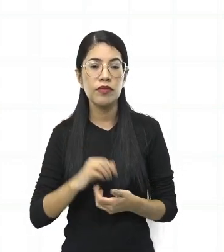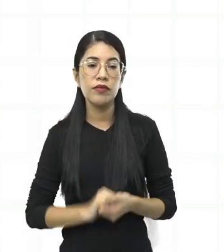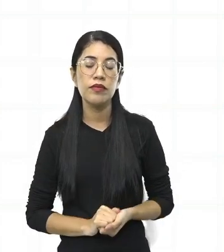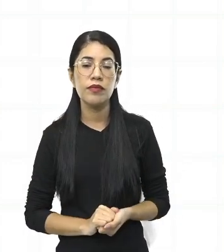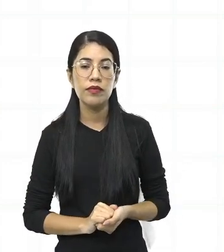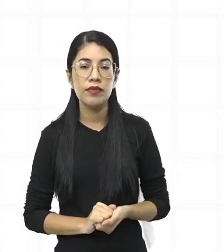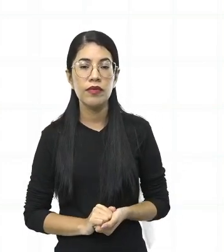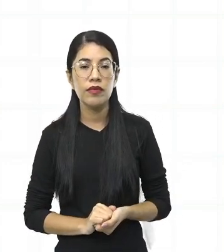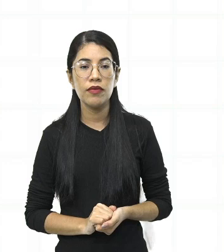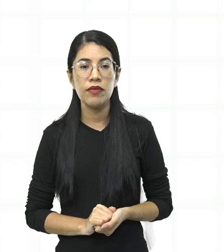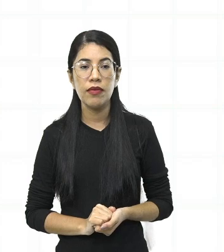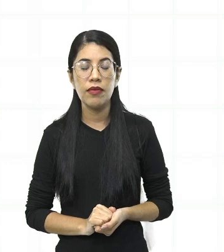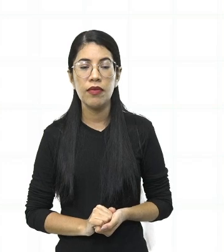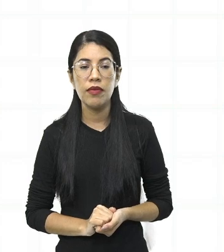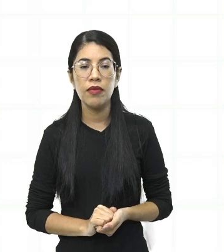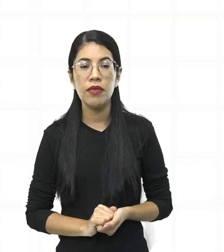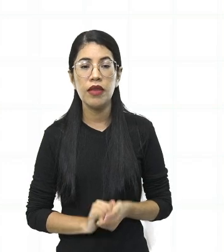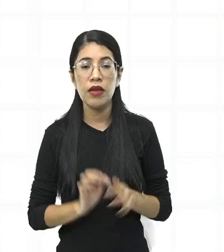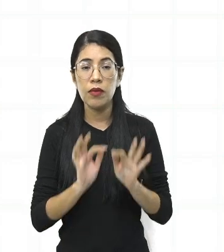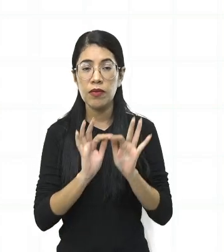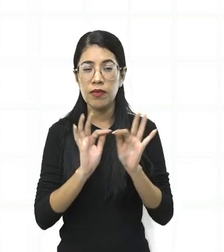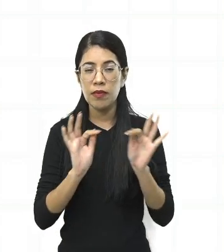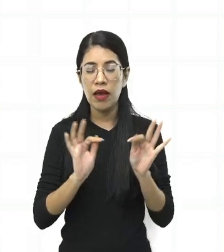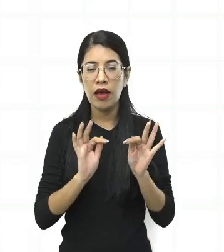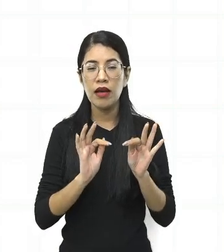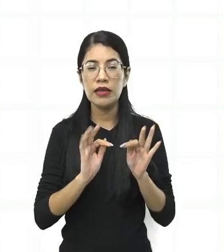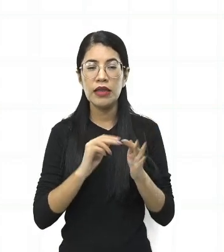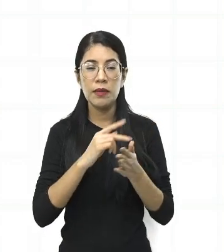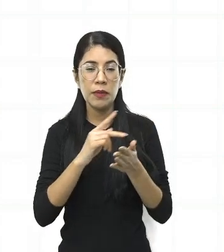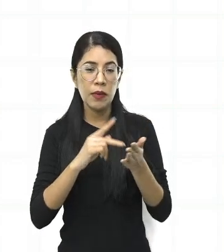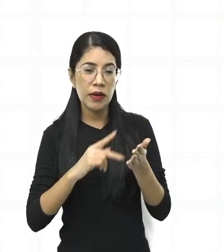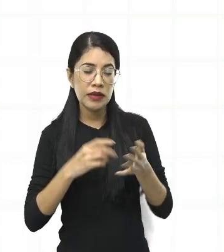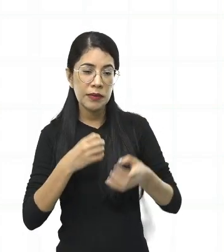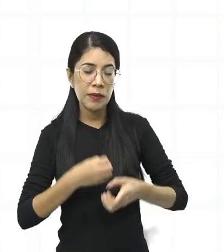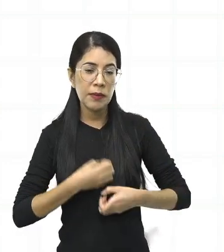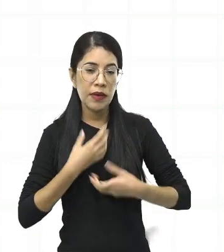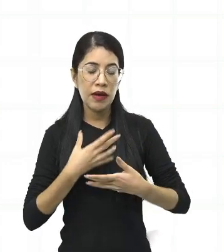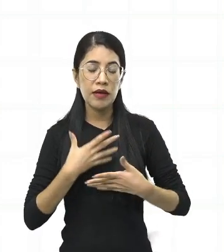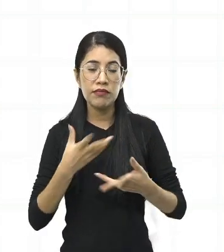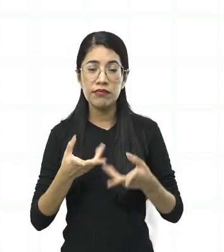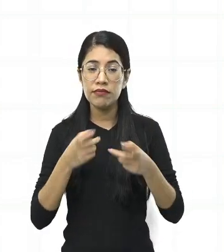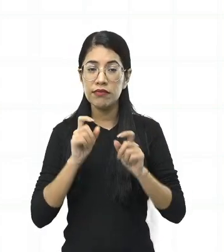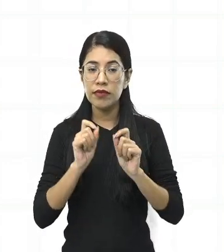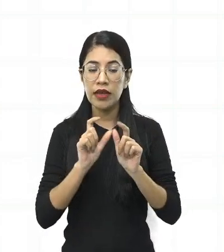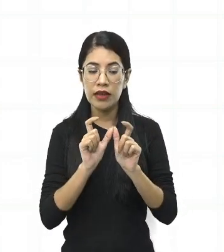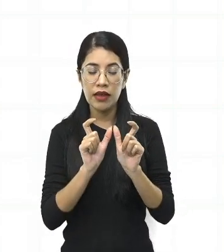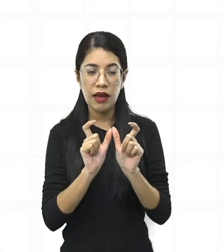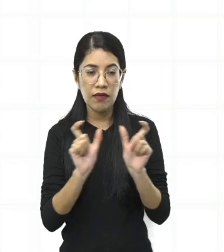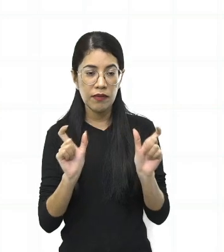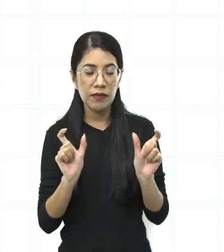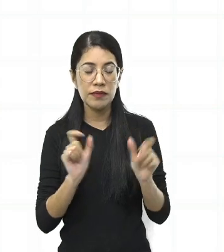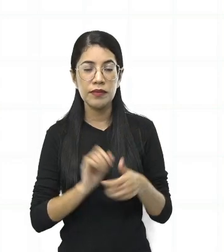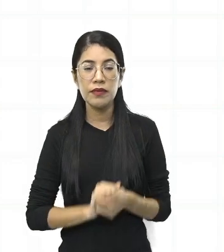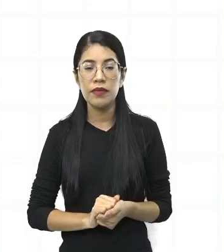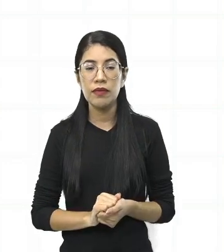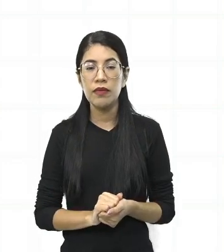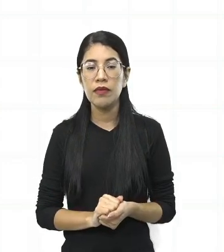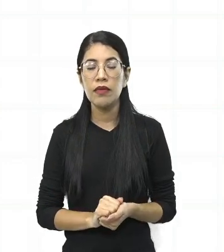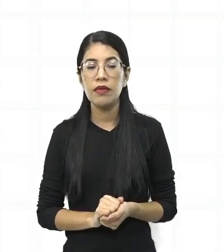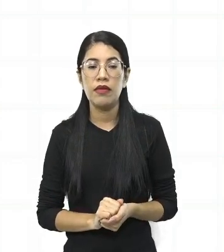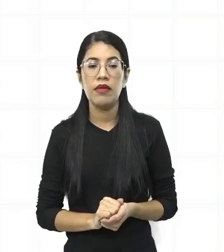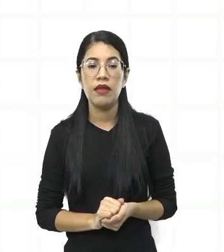ali... Ó, no meio de uma poesia, né? Então, vejam só que aqui